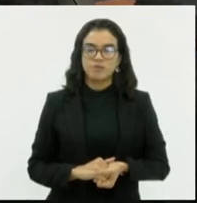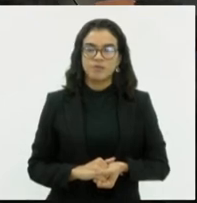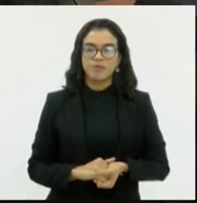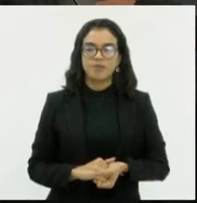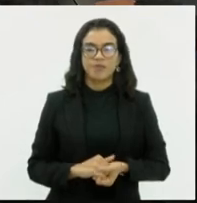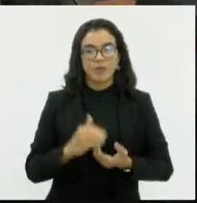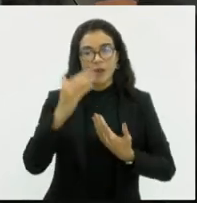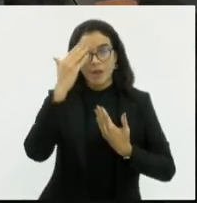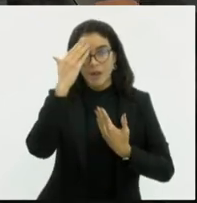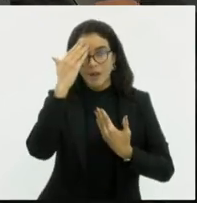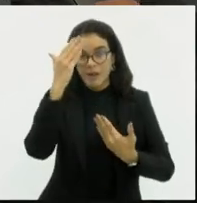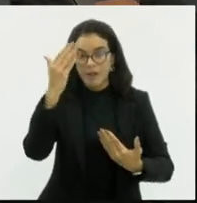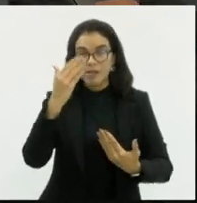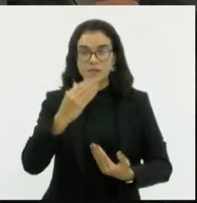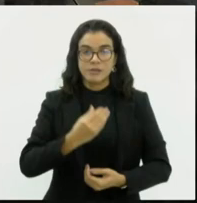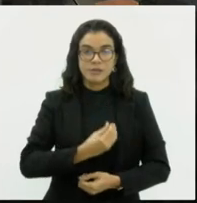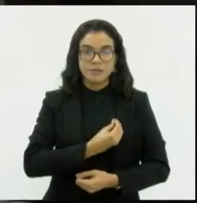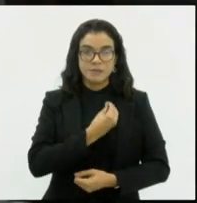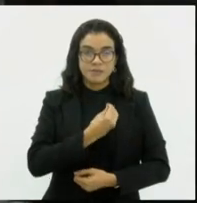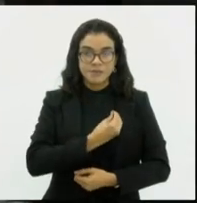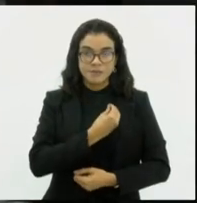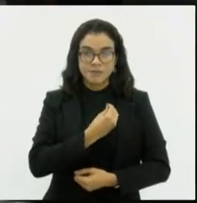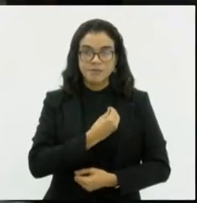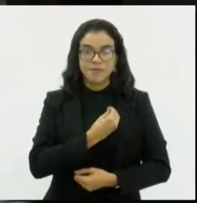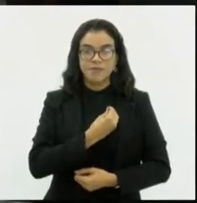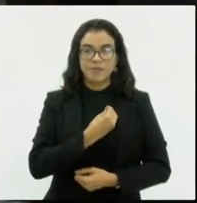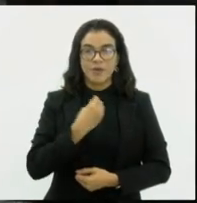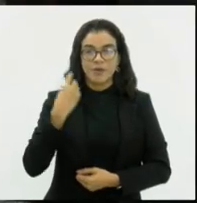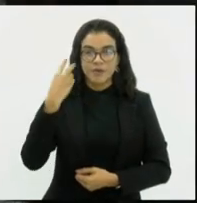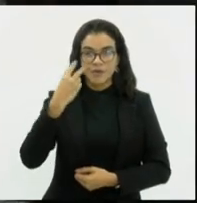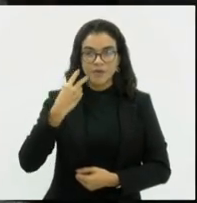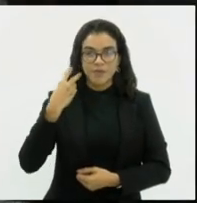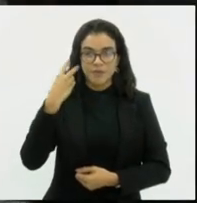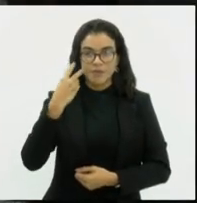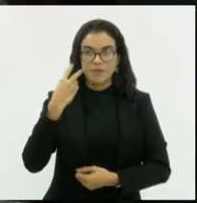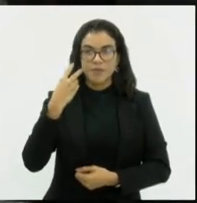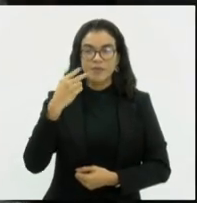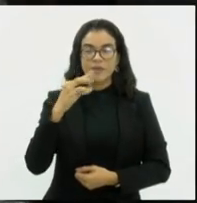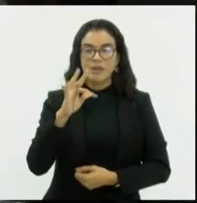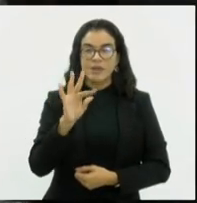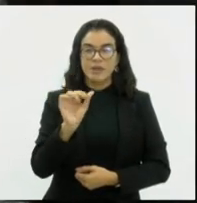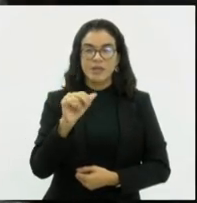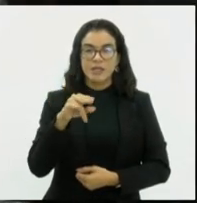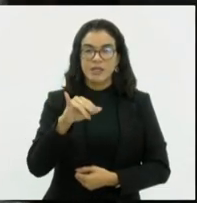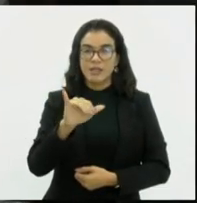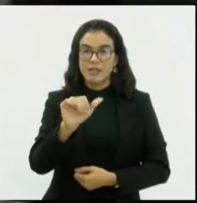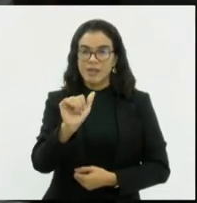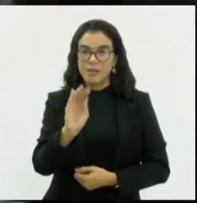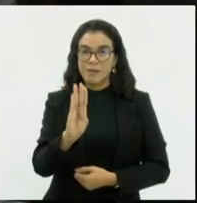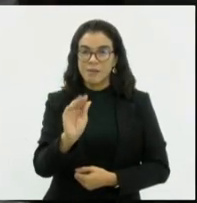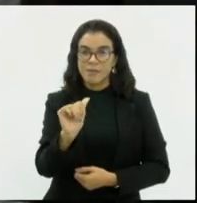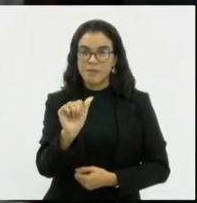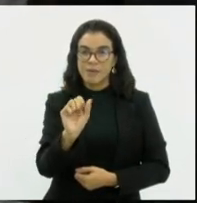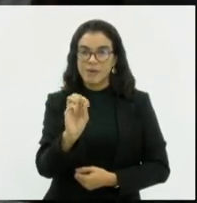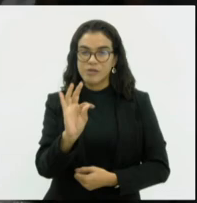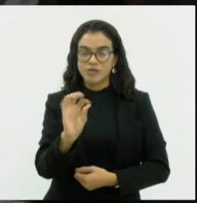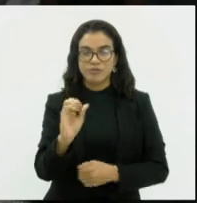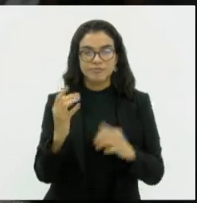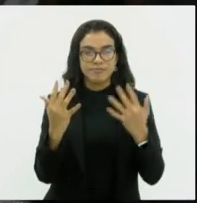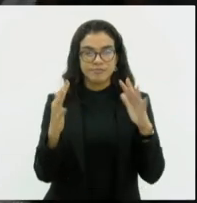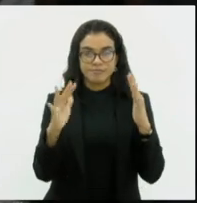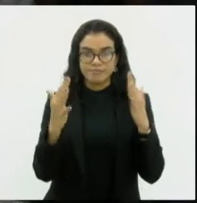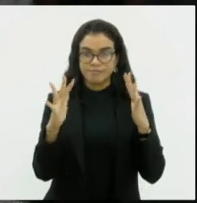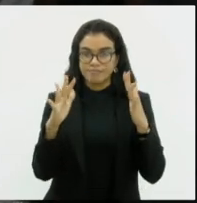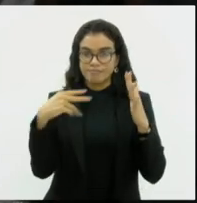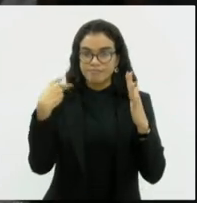Quero agradecer também a presença da nossa vereadora Tânia Basto, tá? Está aqui presente, uma salva de palmas para a